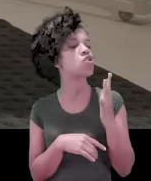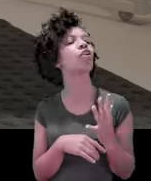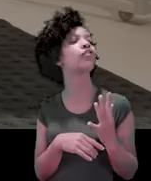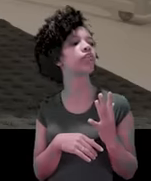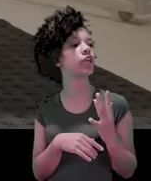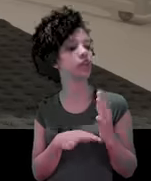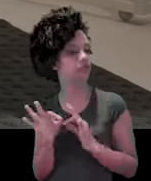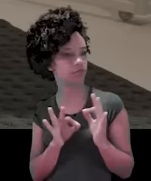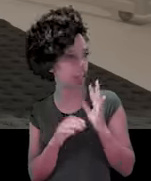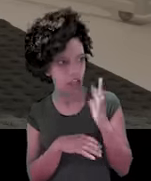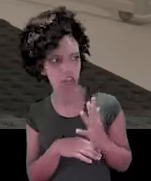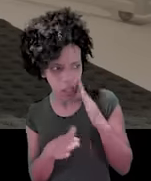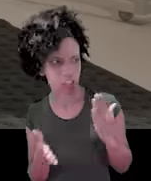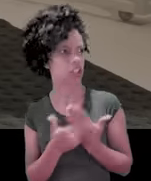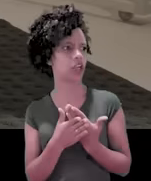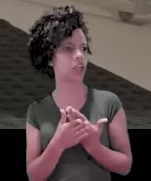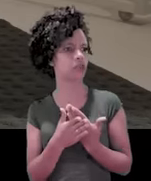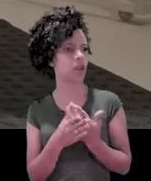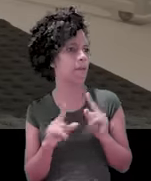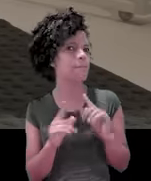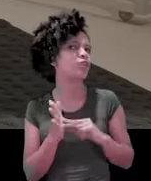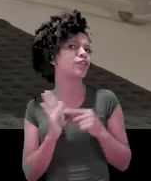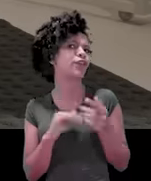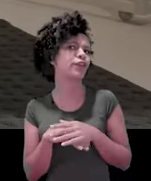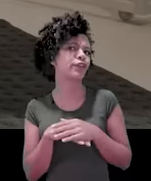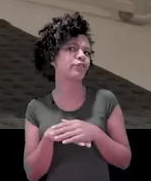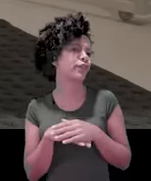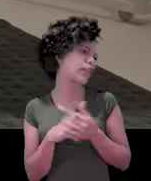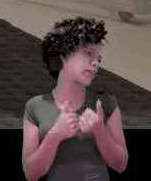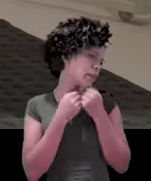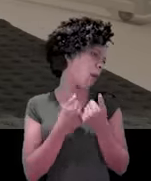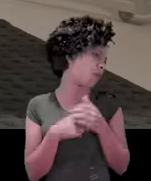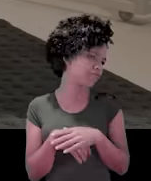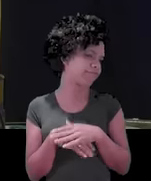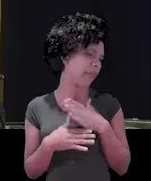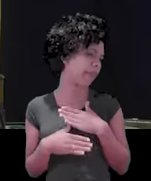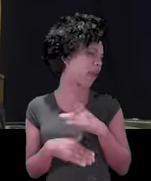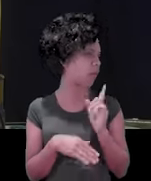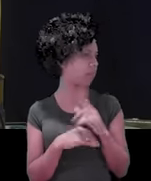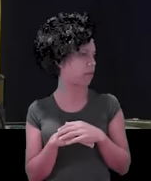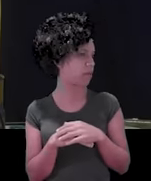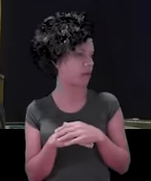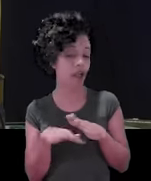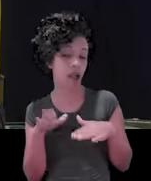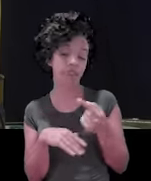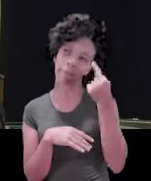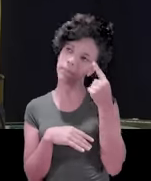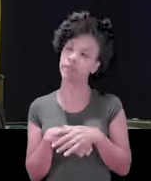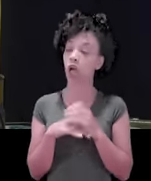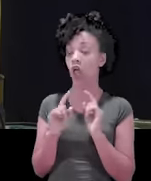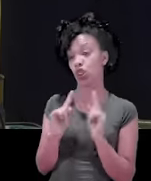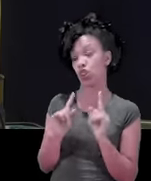sair de lá eu decidi que o que eu queria acreditar isso não quer dizer que o caminho ia ser maneiro velho e a gente